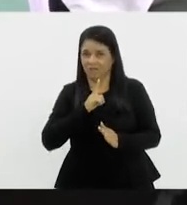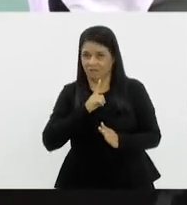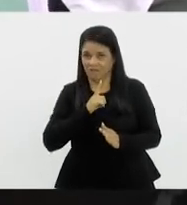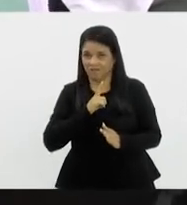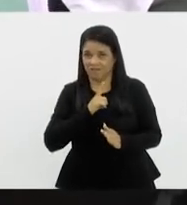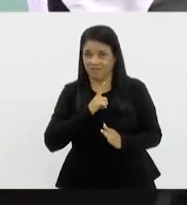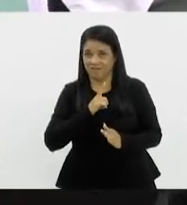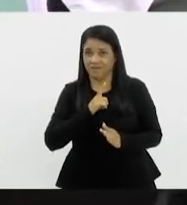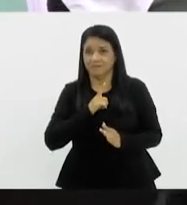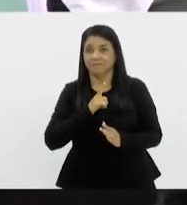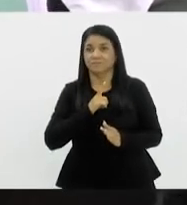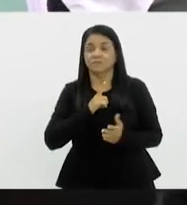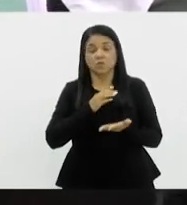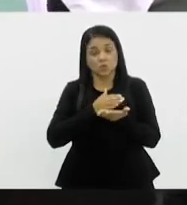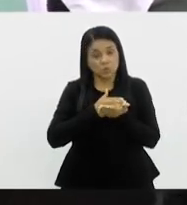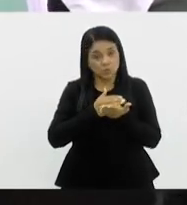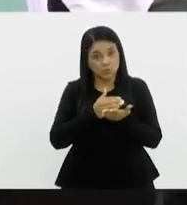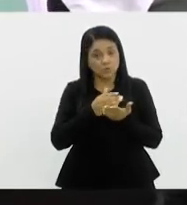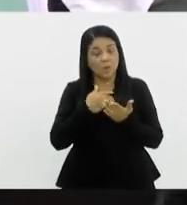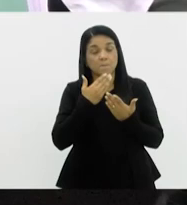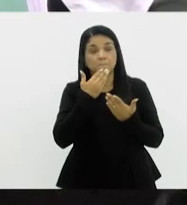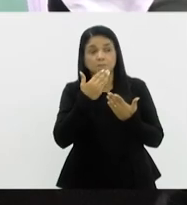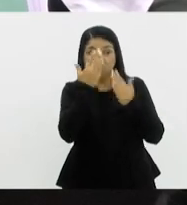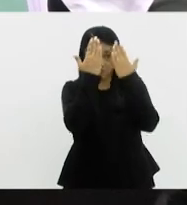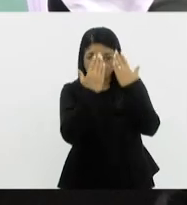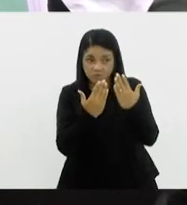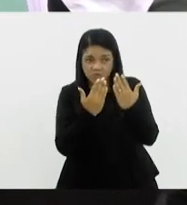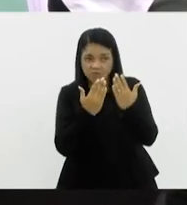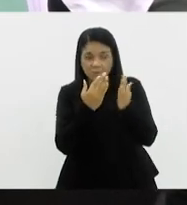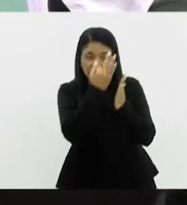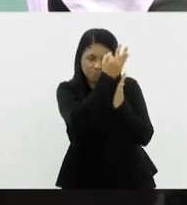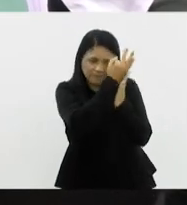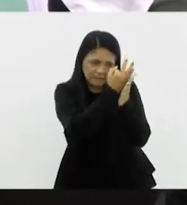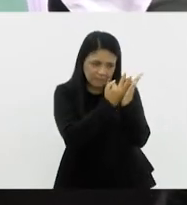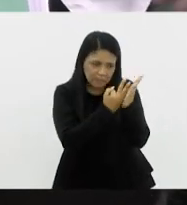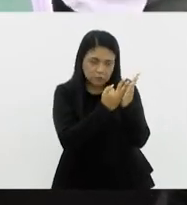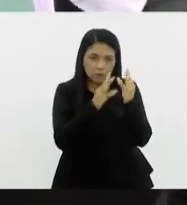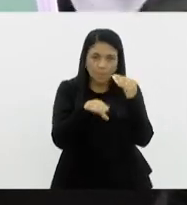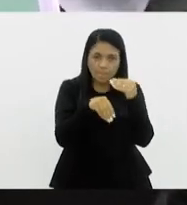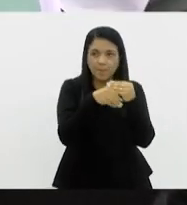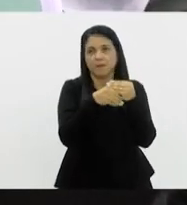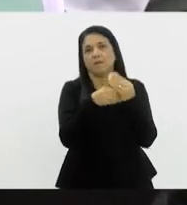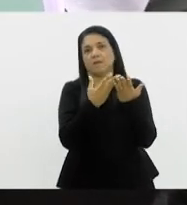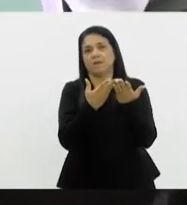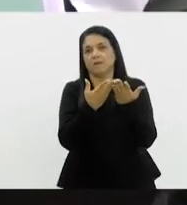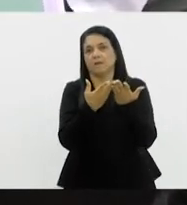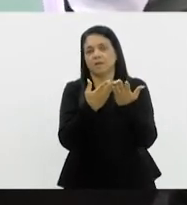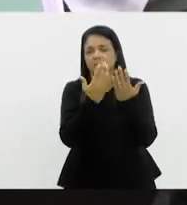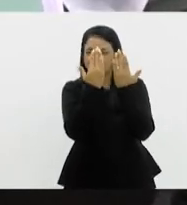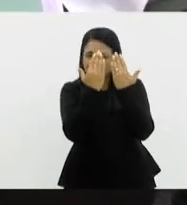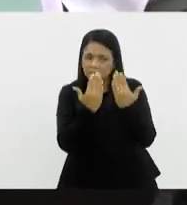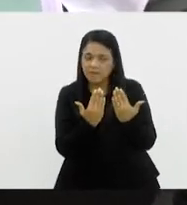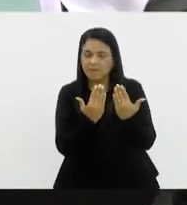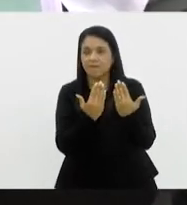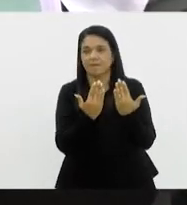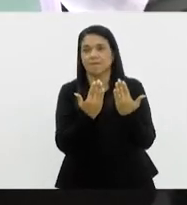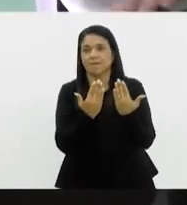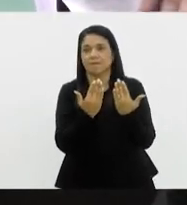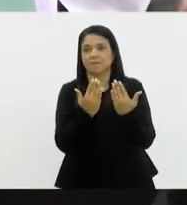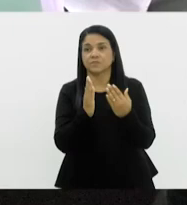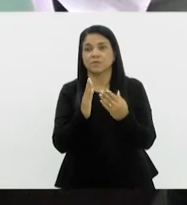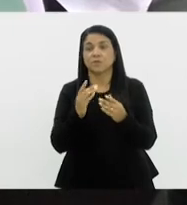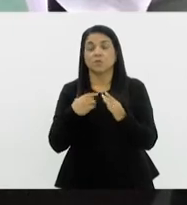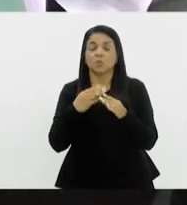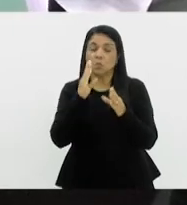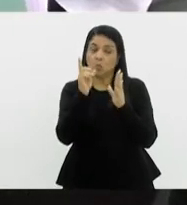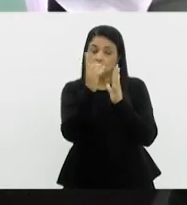Por isso que, inicialmente, eu ia pedir vista para poder fundamentar, e não dar o voto, porque tem esse decreto,